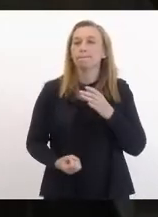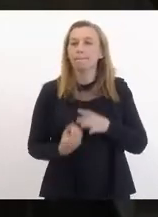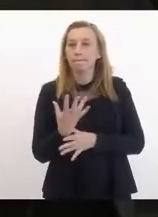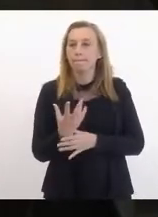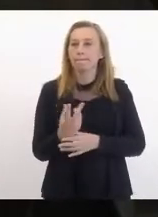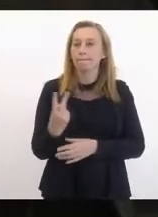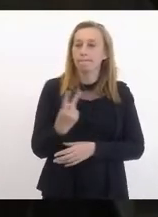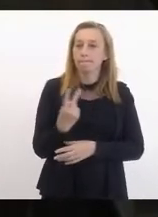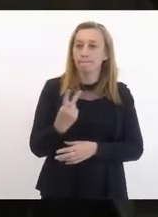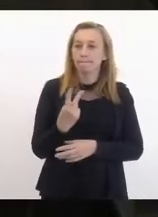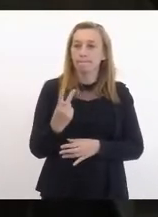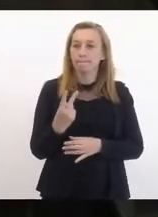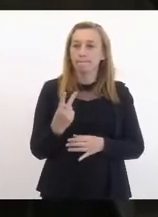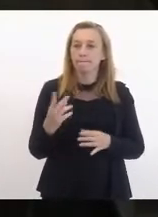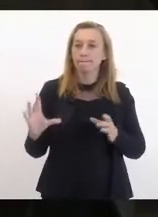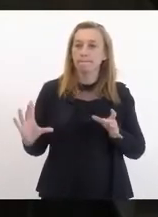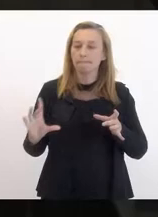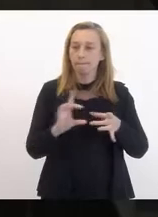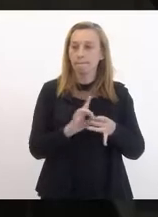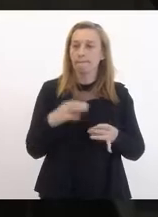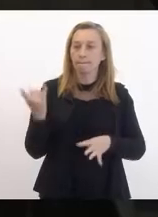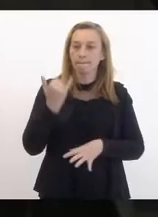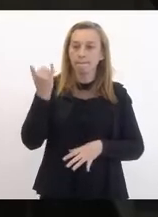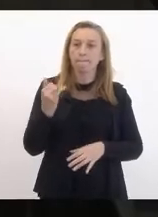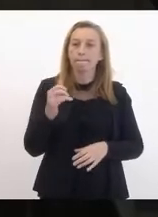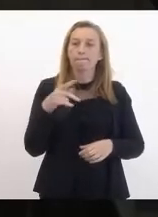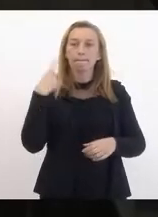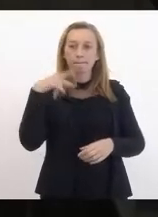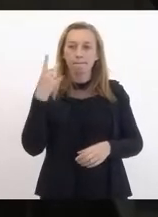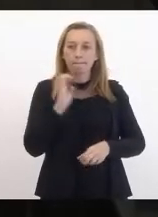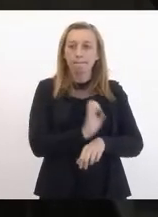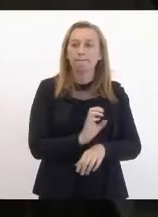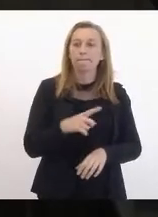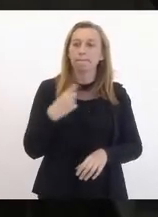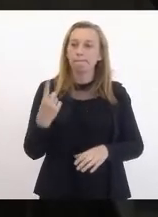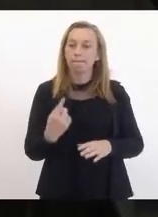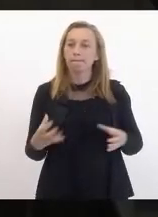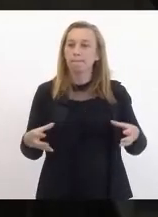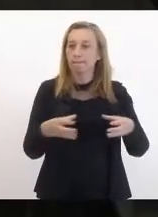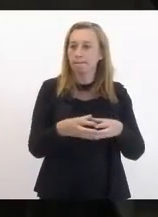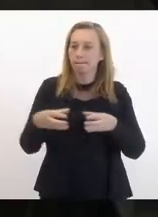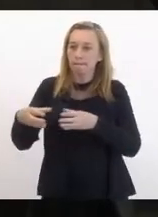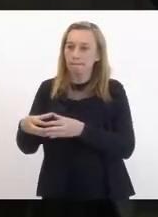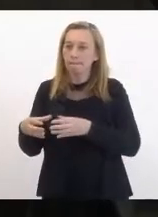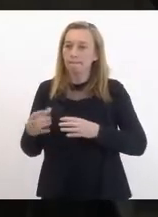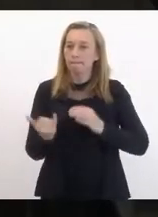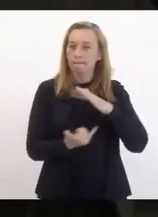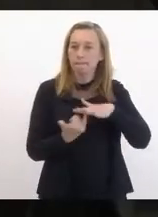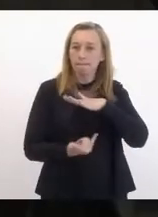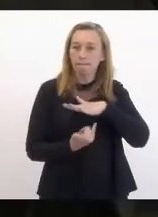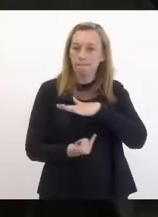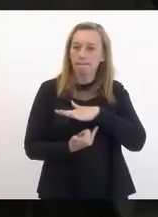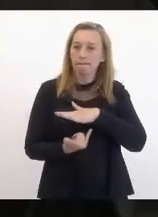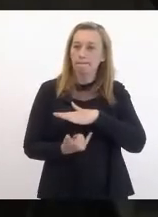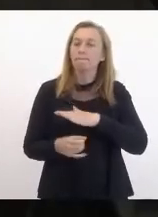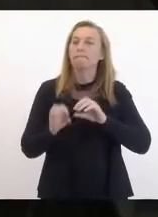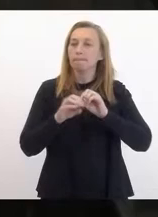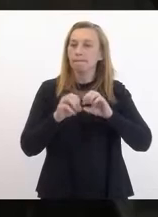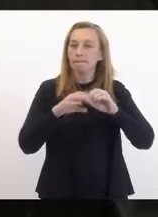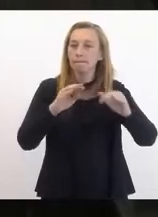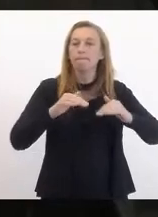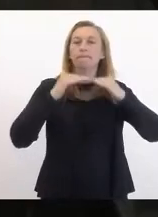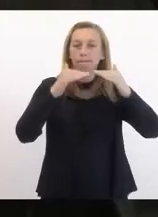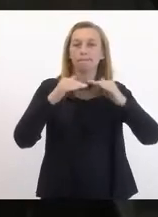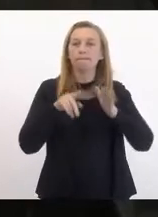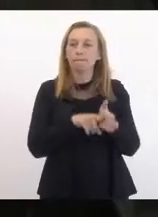dessas interlocuções importantes que o Parlamento Estadual vem fazendo através das nossas comissões com essas instituições de ensino superior